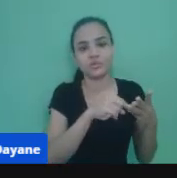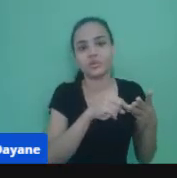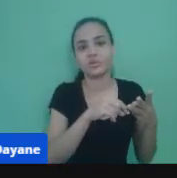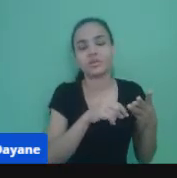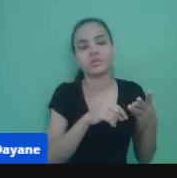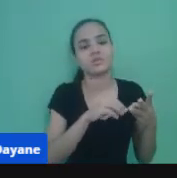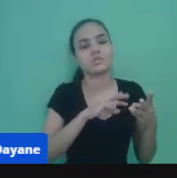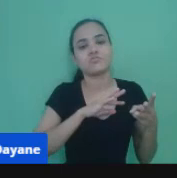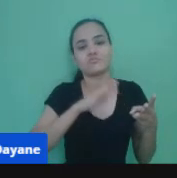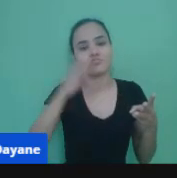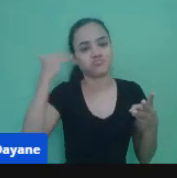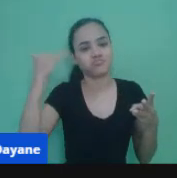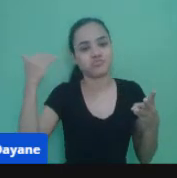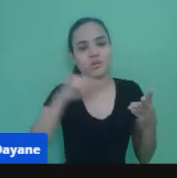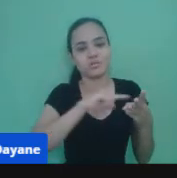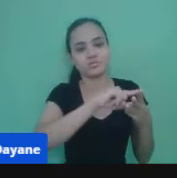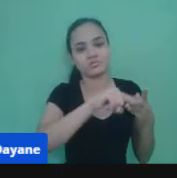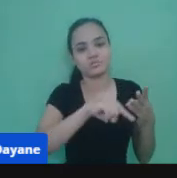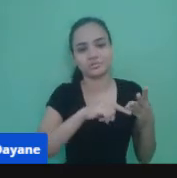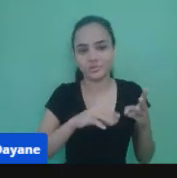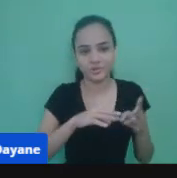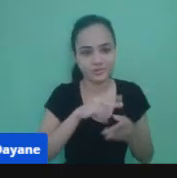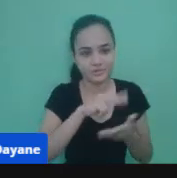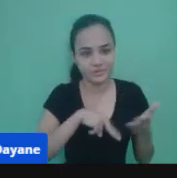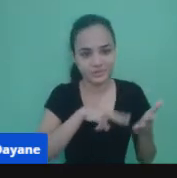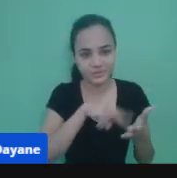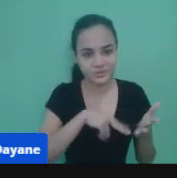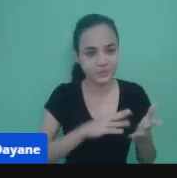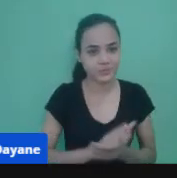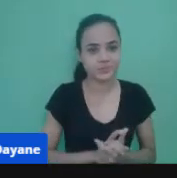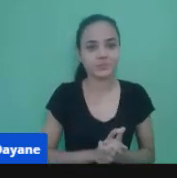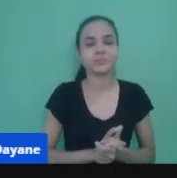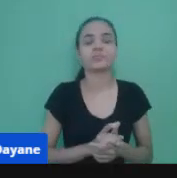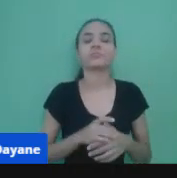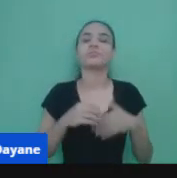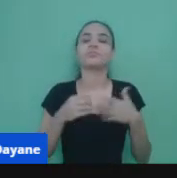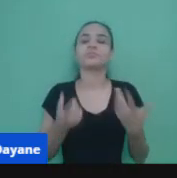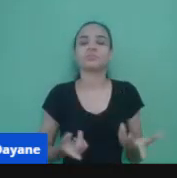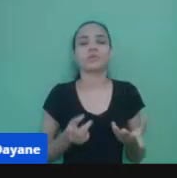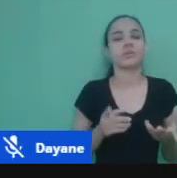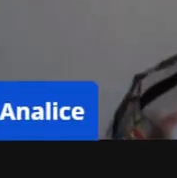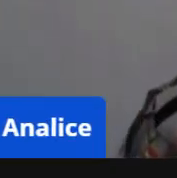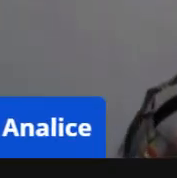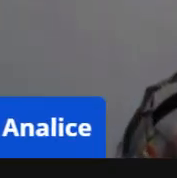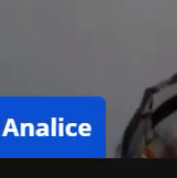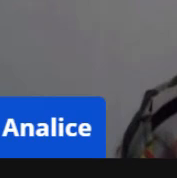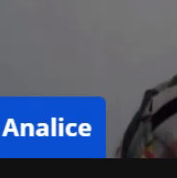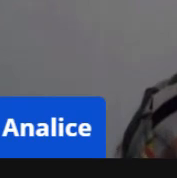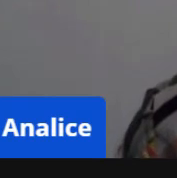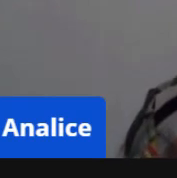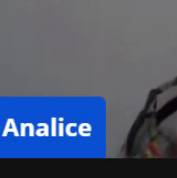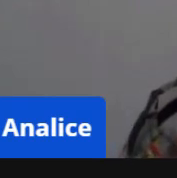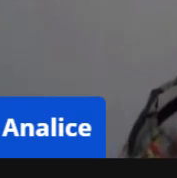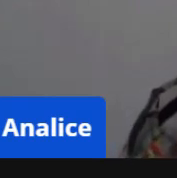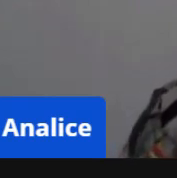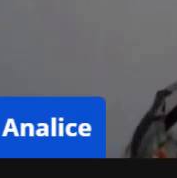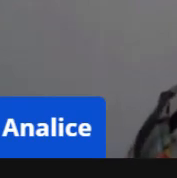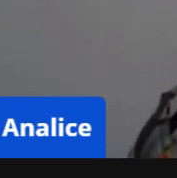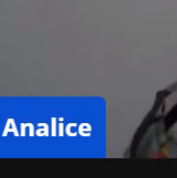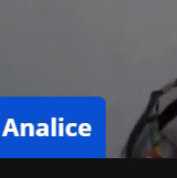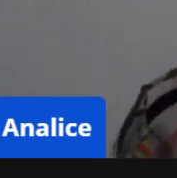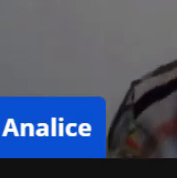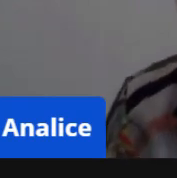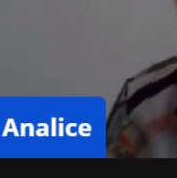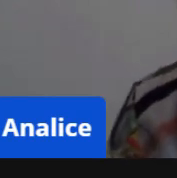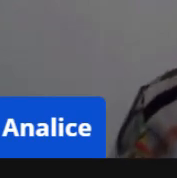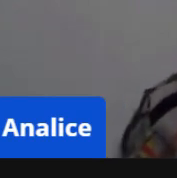vamos dar conta de falar da educação ambiental em uma única formação de 1 hora e tanto, tá bom? Então, aí estão nossos meios de contato, né?